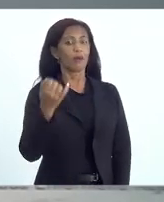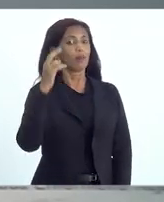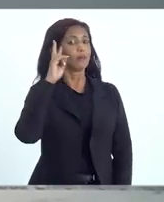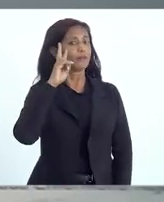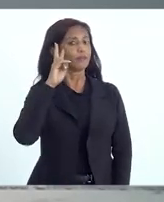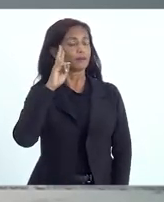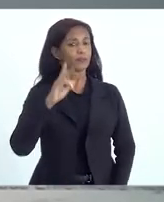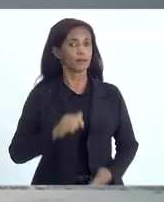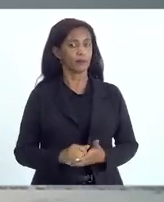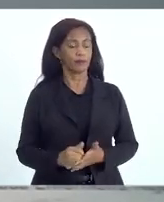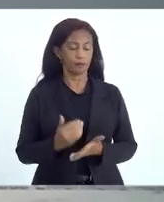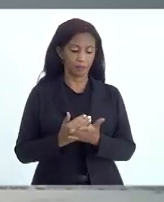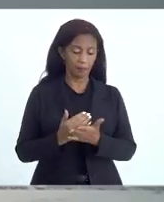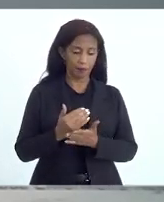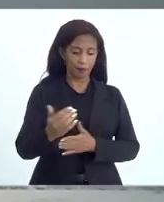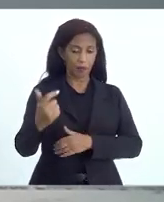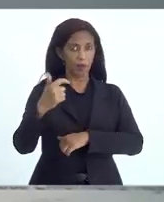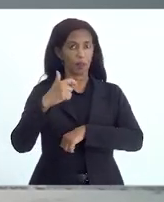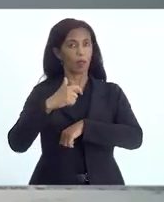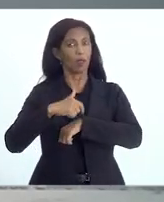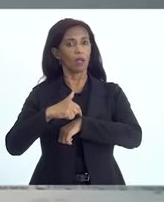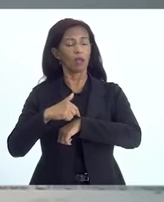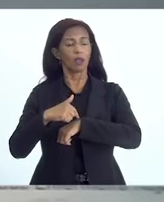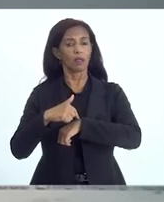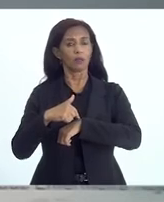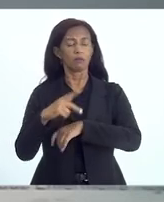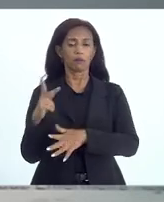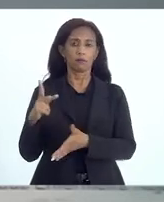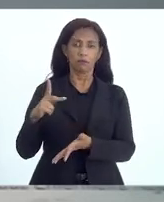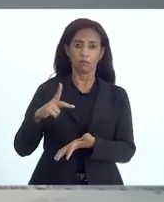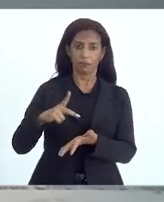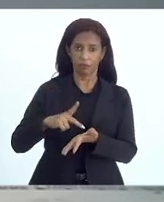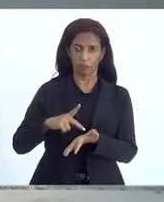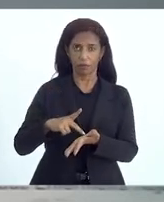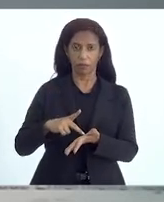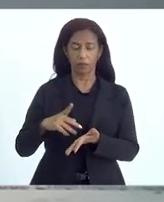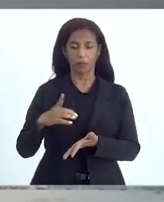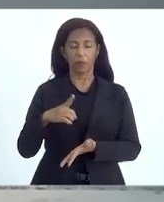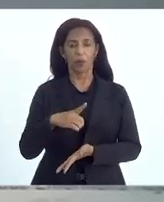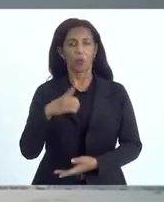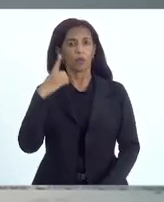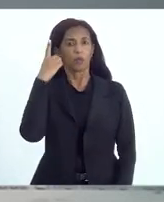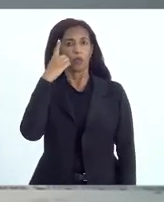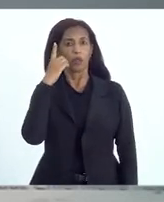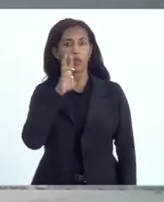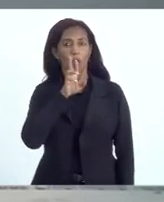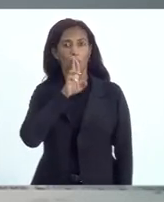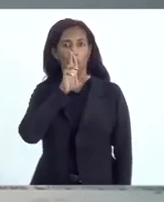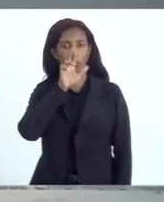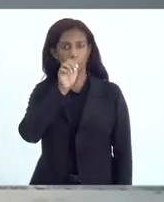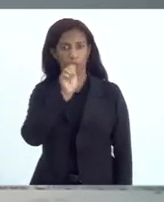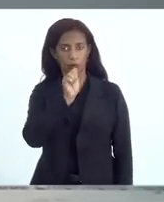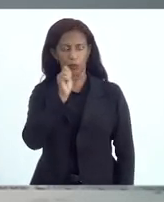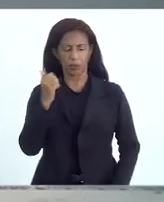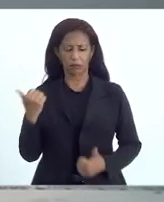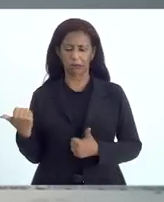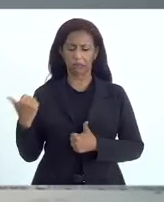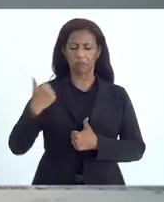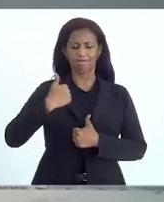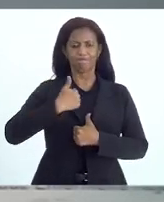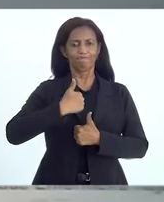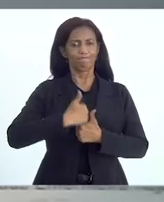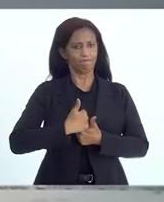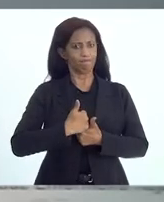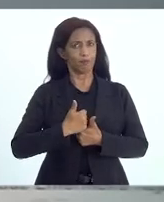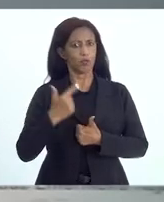ressaltar que a partir do momento realmente que o deputado Rodrigo Amorim assumiu né para si